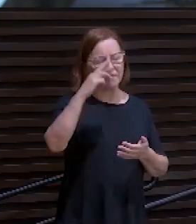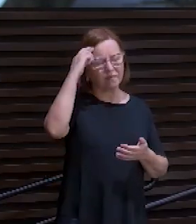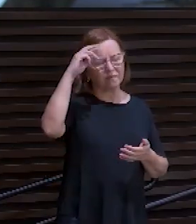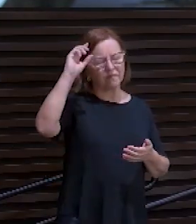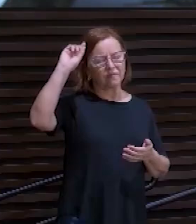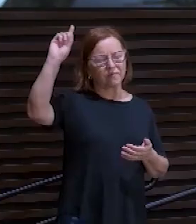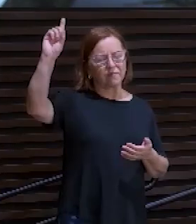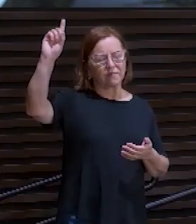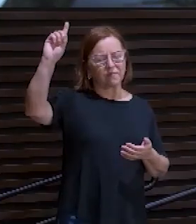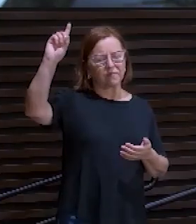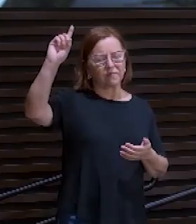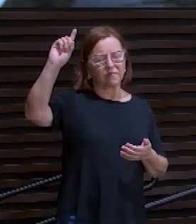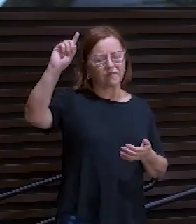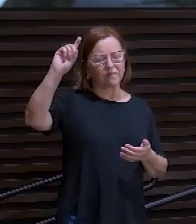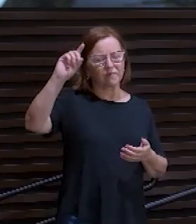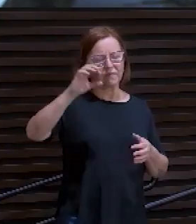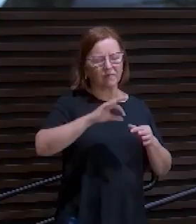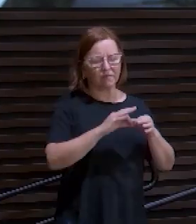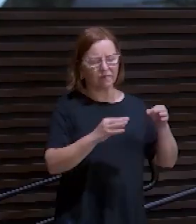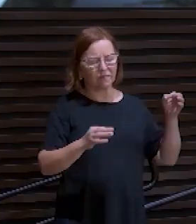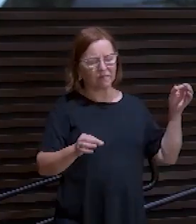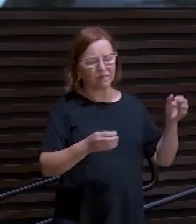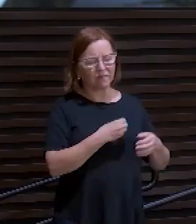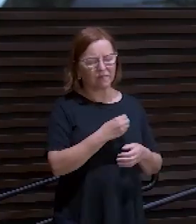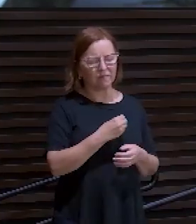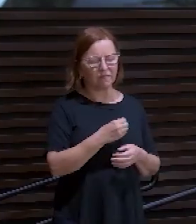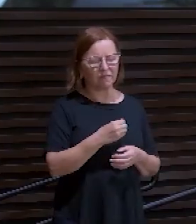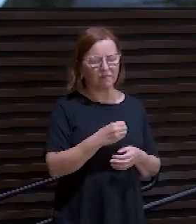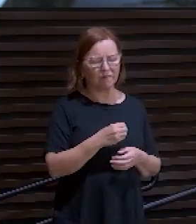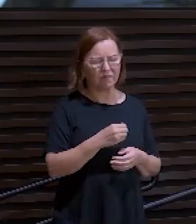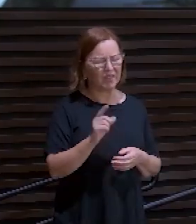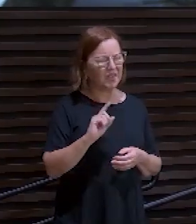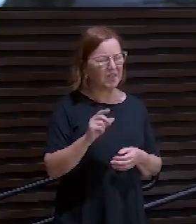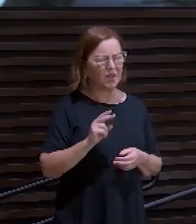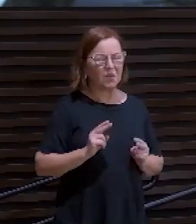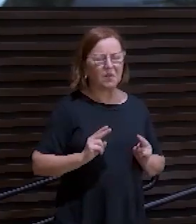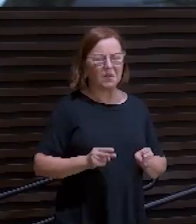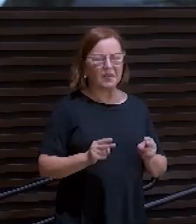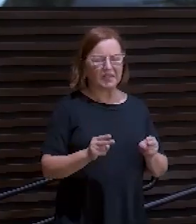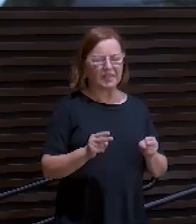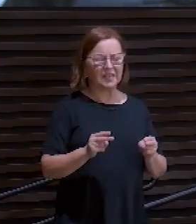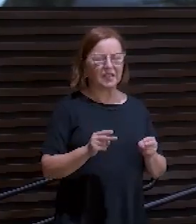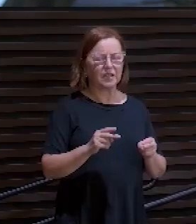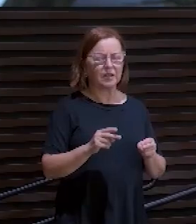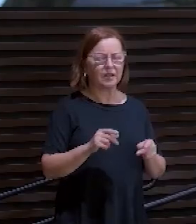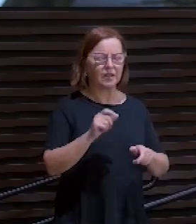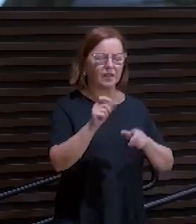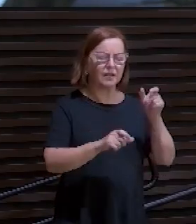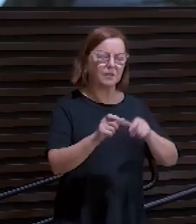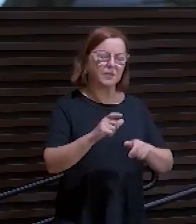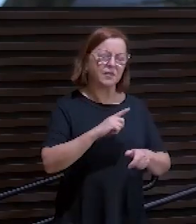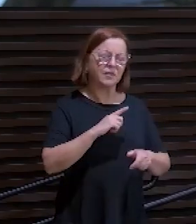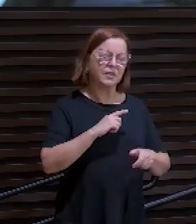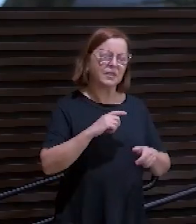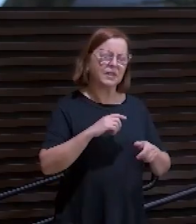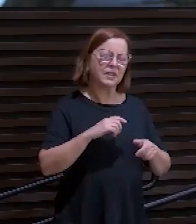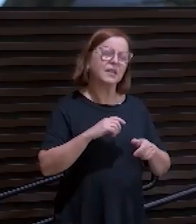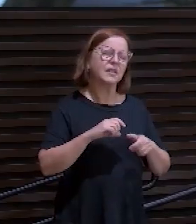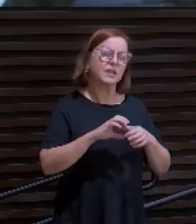vida, nem sempre essas relações são as melhores. Por muitos